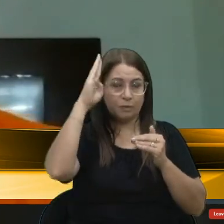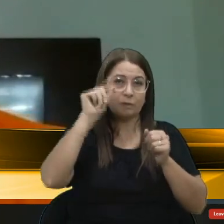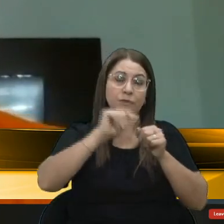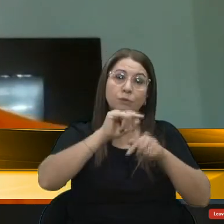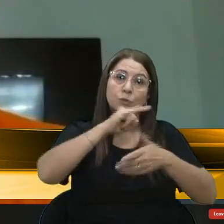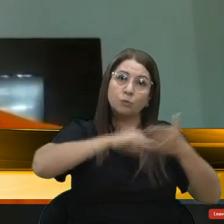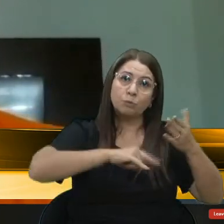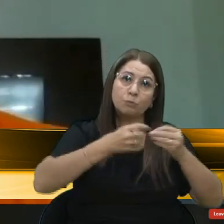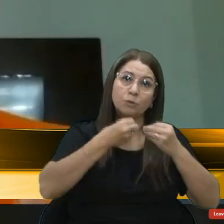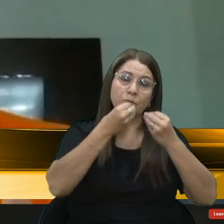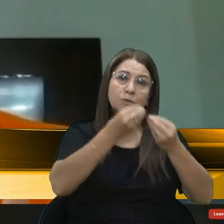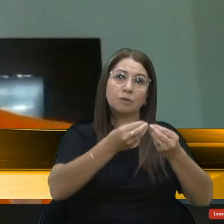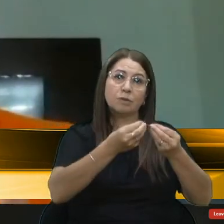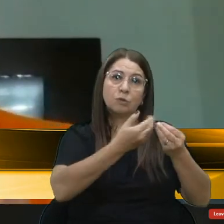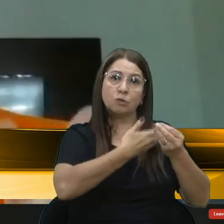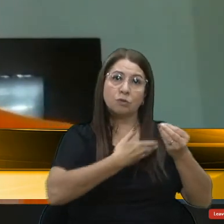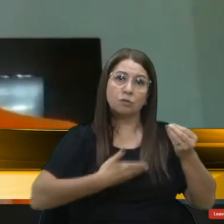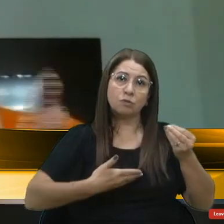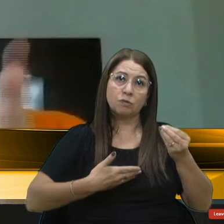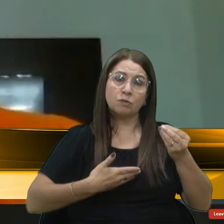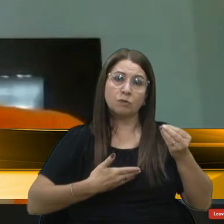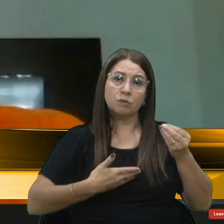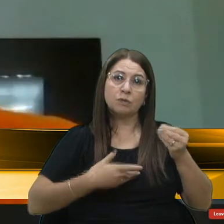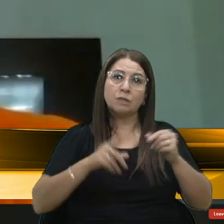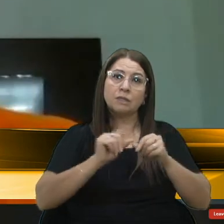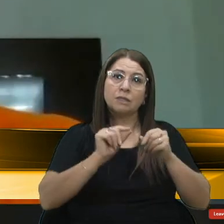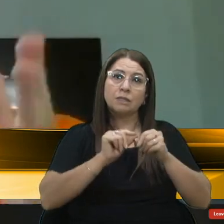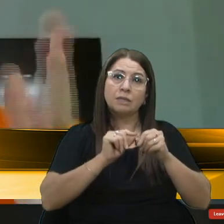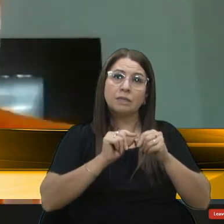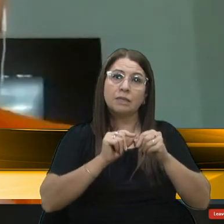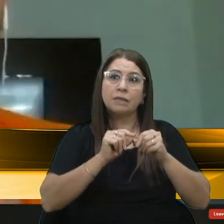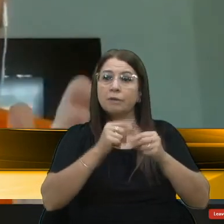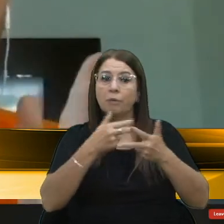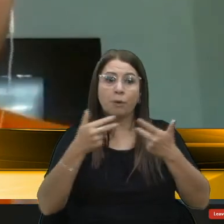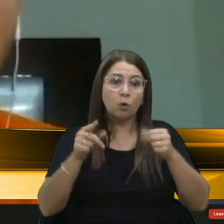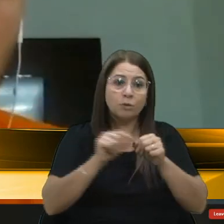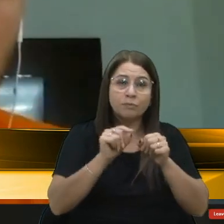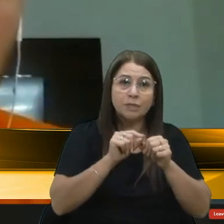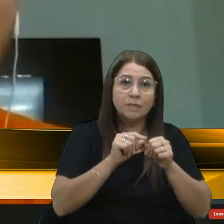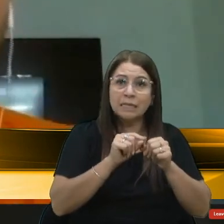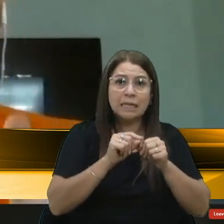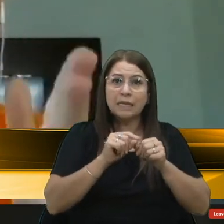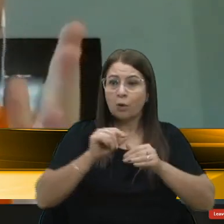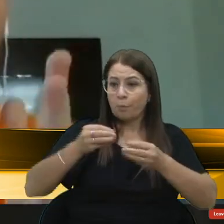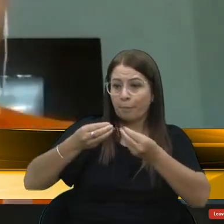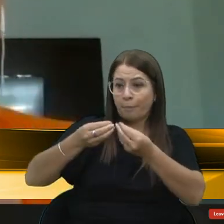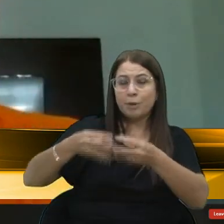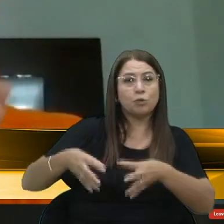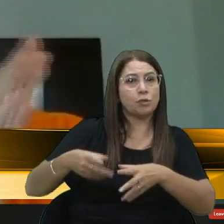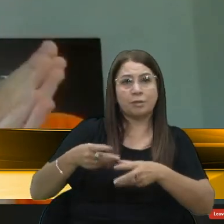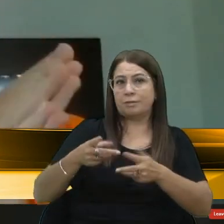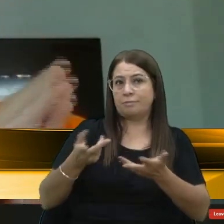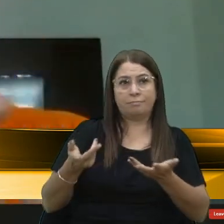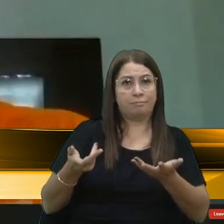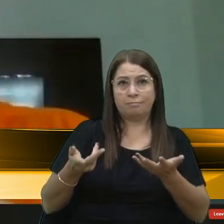para entregar junto ao governador, que a gente entregue medidas de meio campo, que a gente não sacrifique de